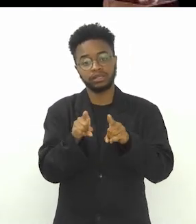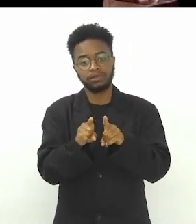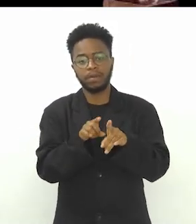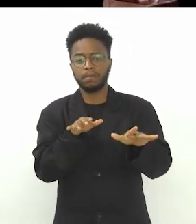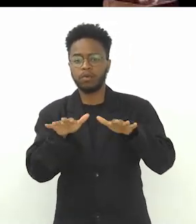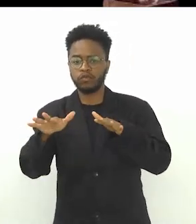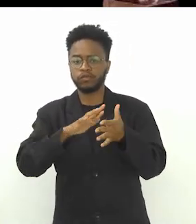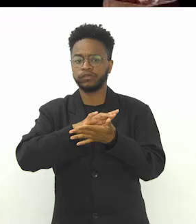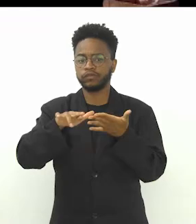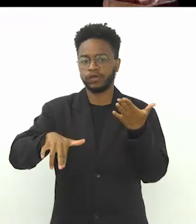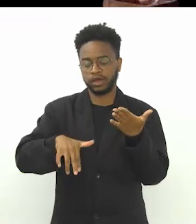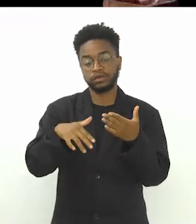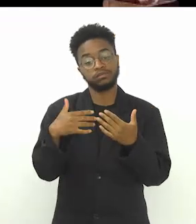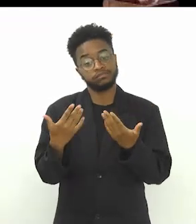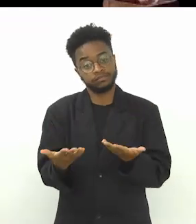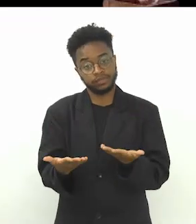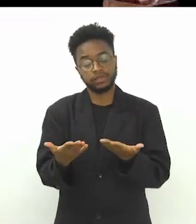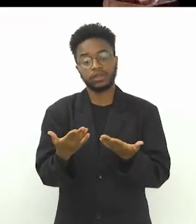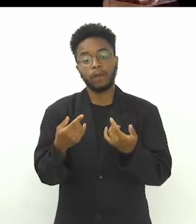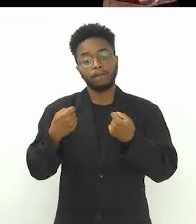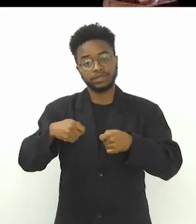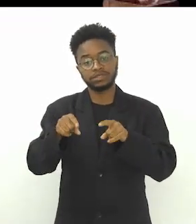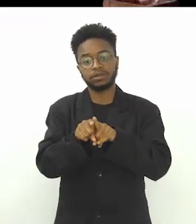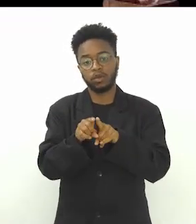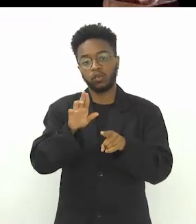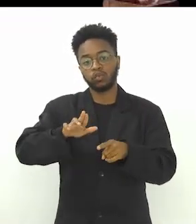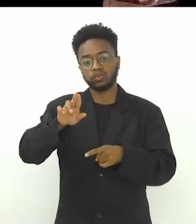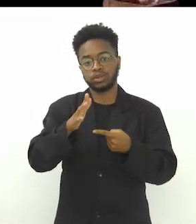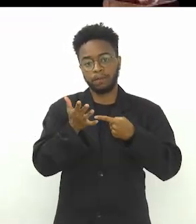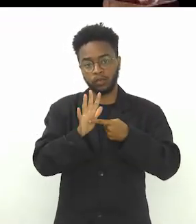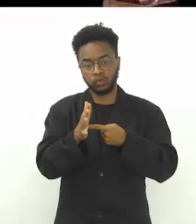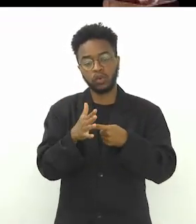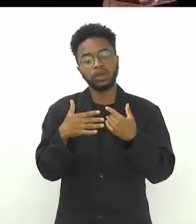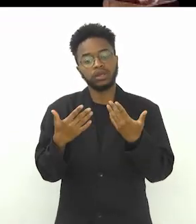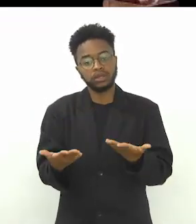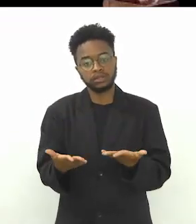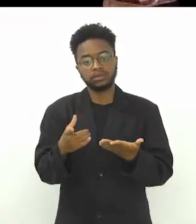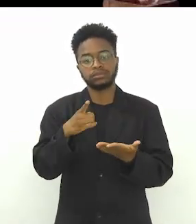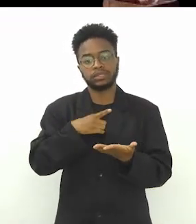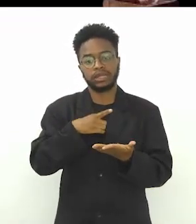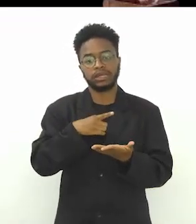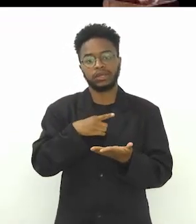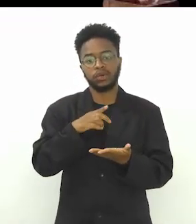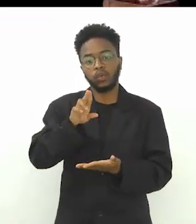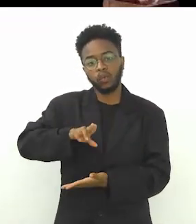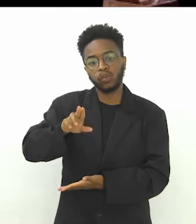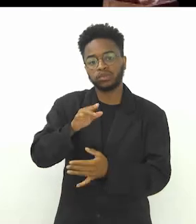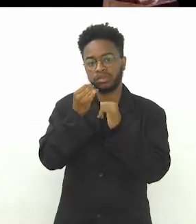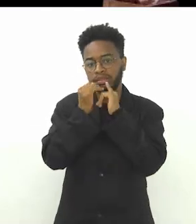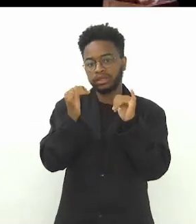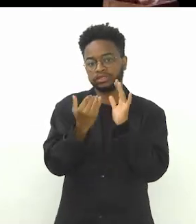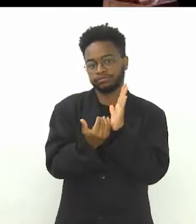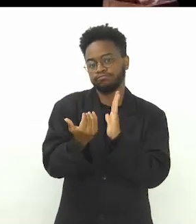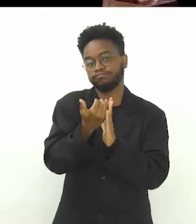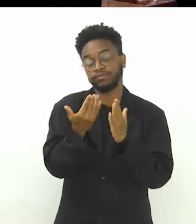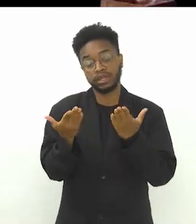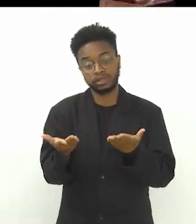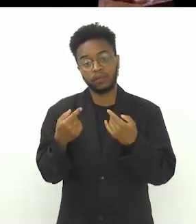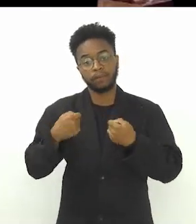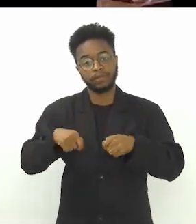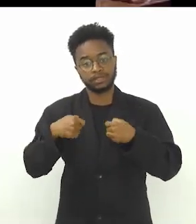muito movimento, que era também feito por motores, então assim, há um consumo grande, você tem que ir